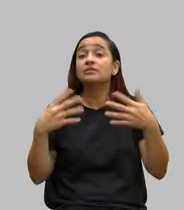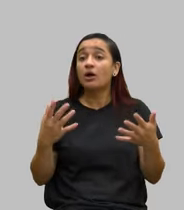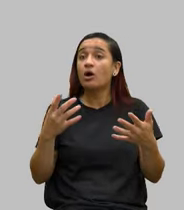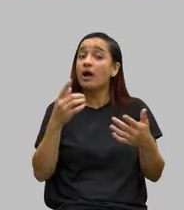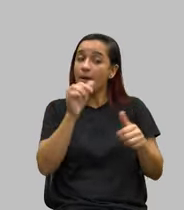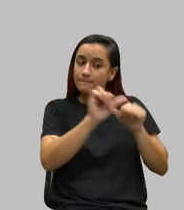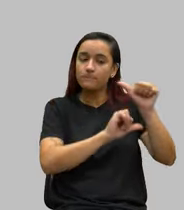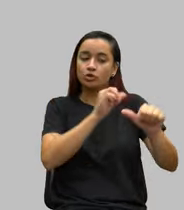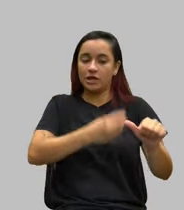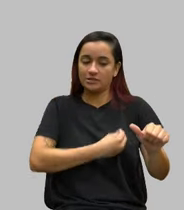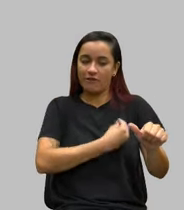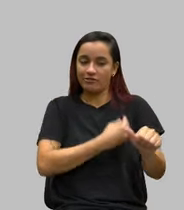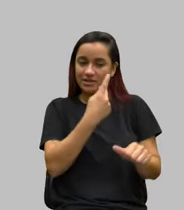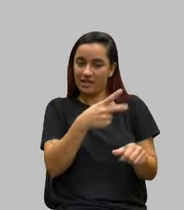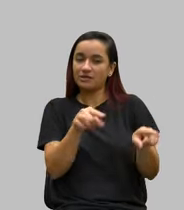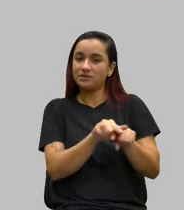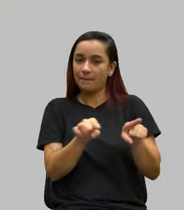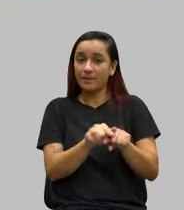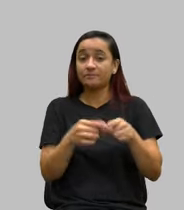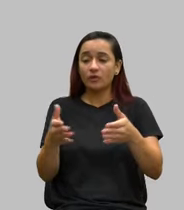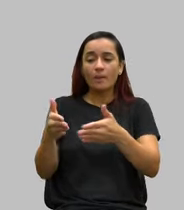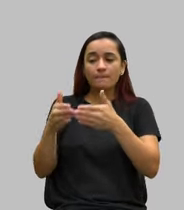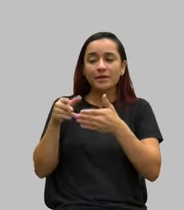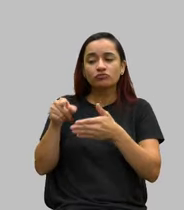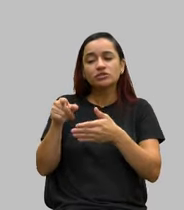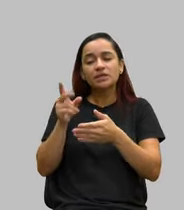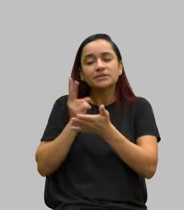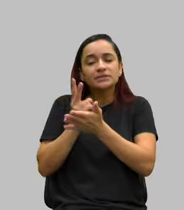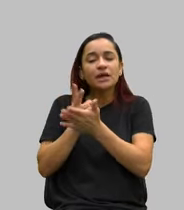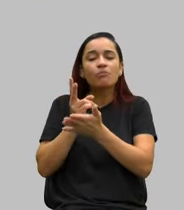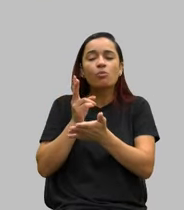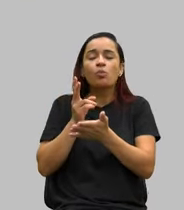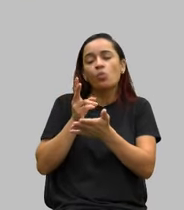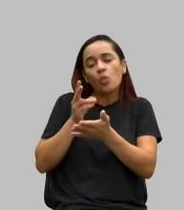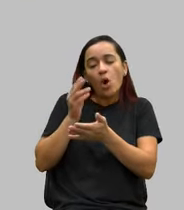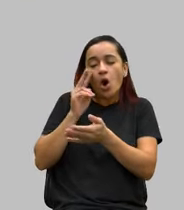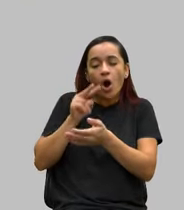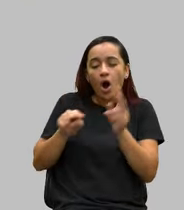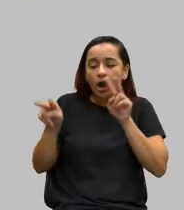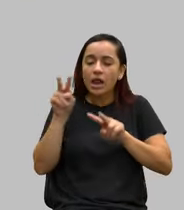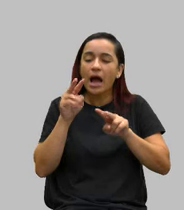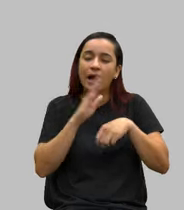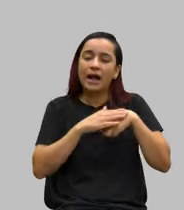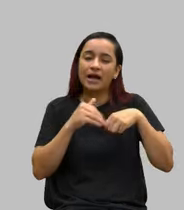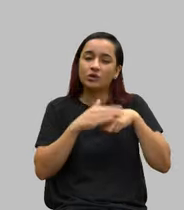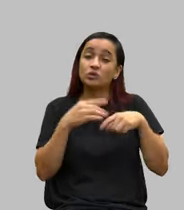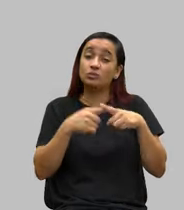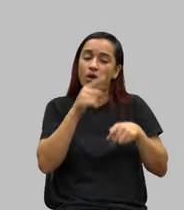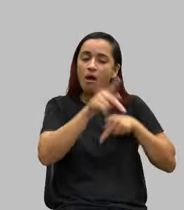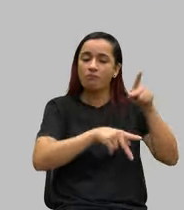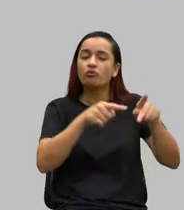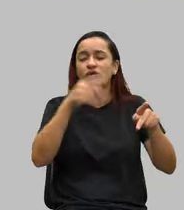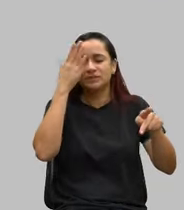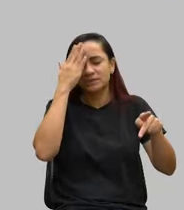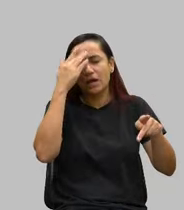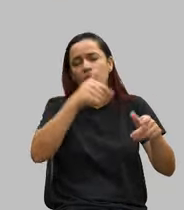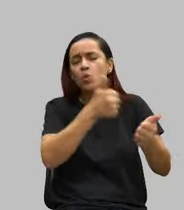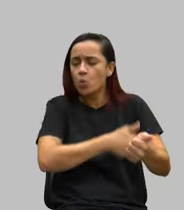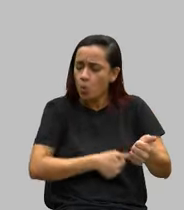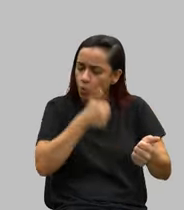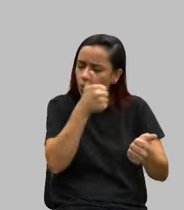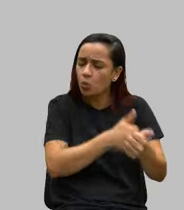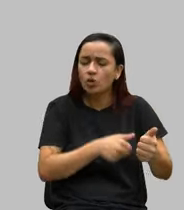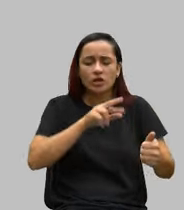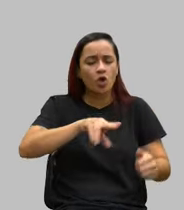deles então eu peço só para você continuar dando um olhar carinhoso né porque são Guerreiros São lutadores nós sabemos que não é fácil